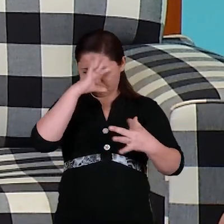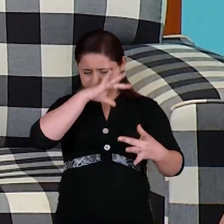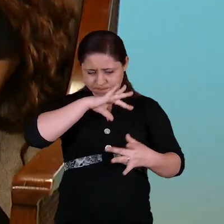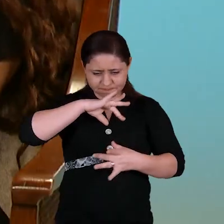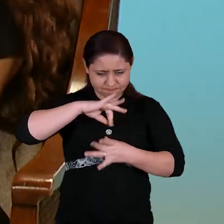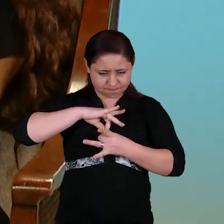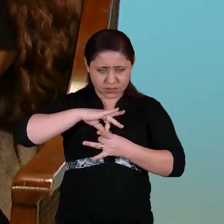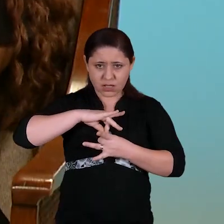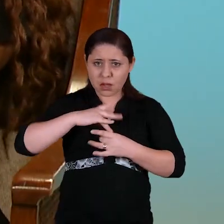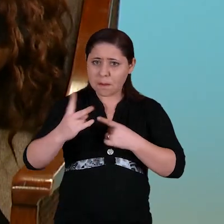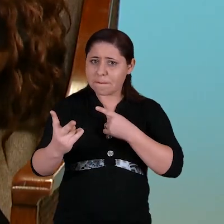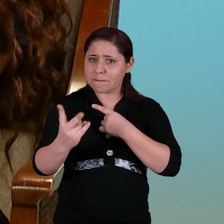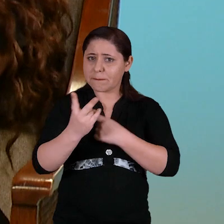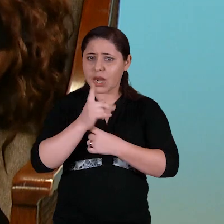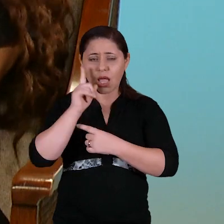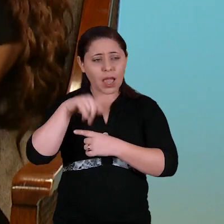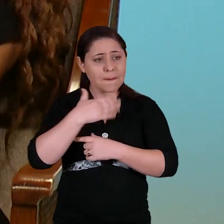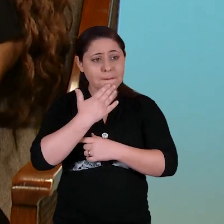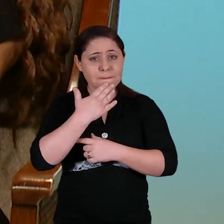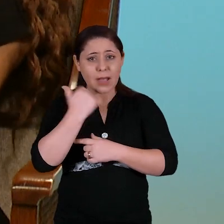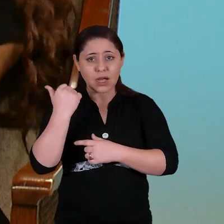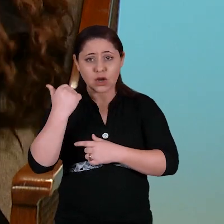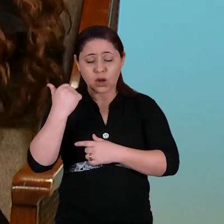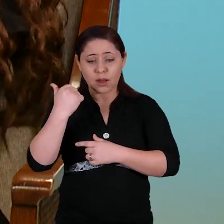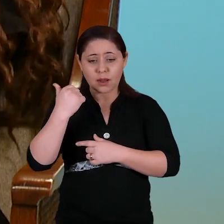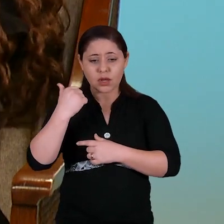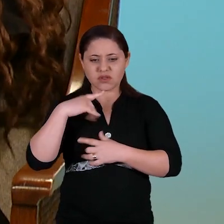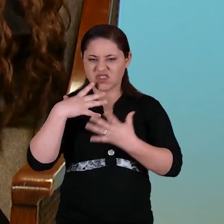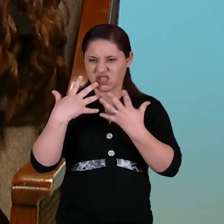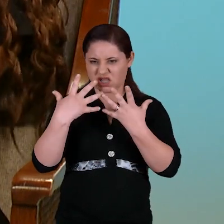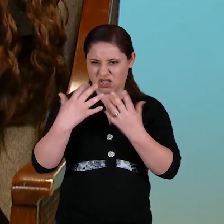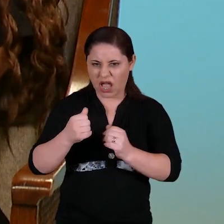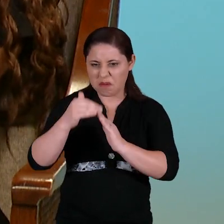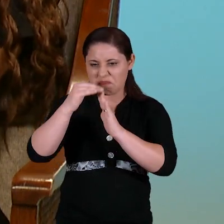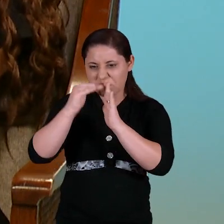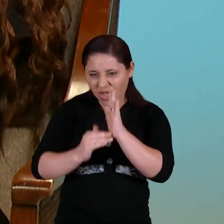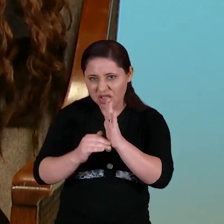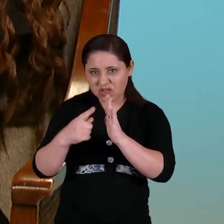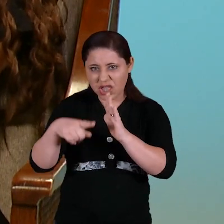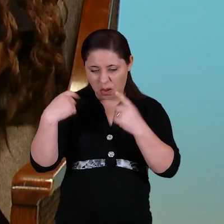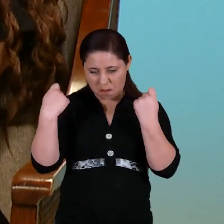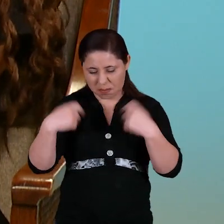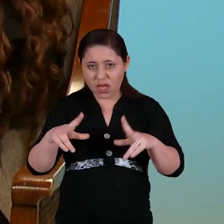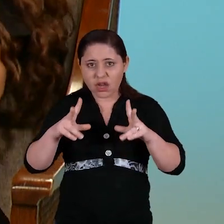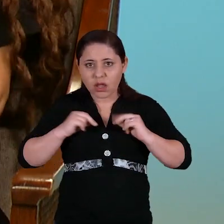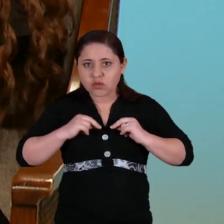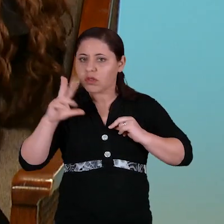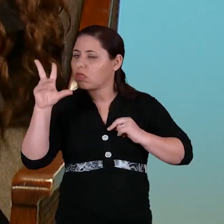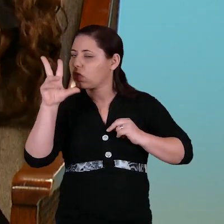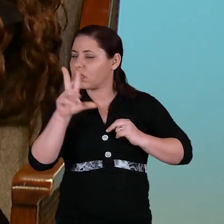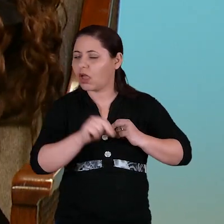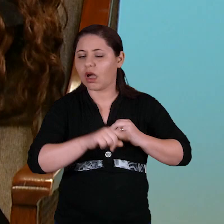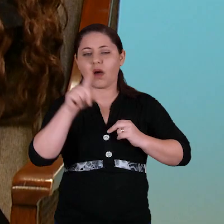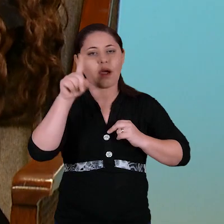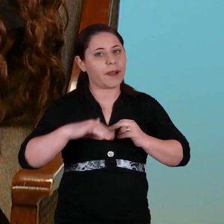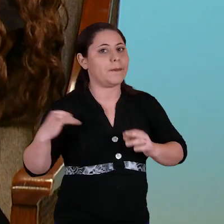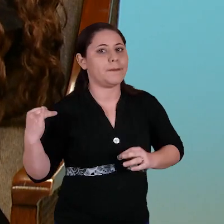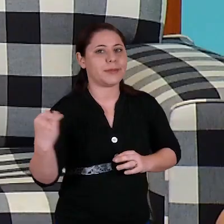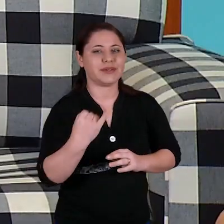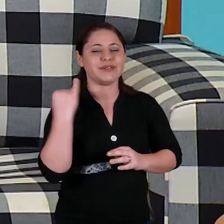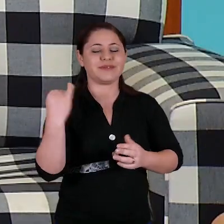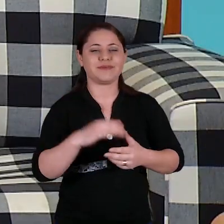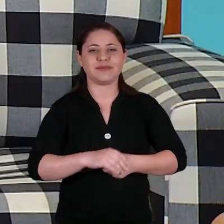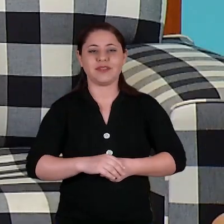me importo comigo, eu quero o melhor para mim, então eu não vou aceitar menos do que eu mereço. Eu acho que isso é fundamental. Olha,